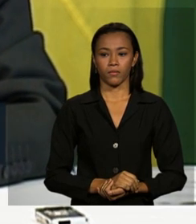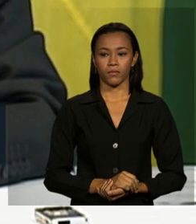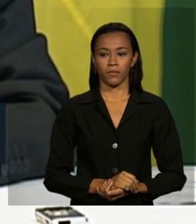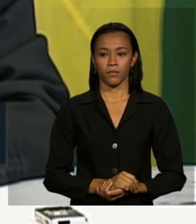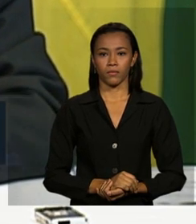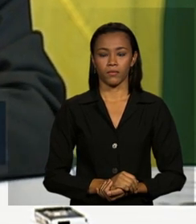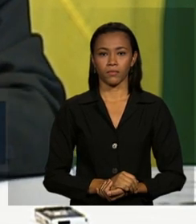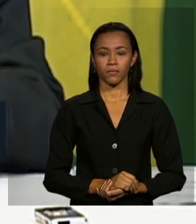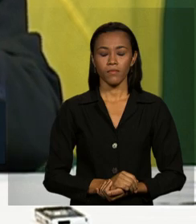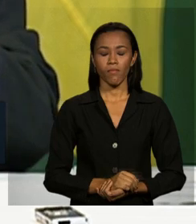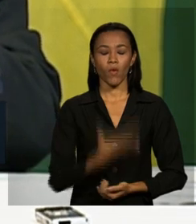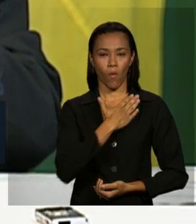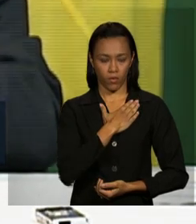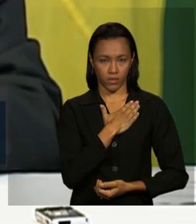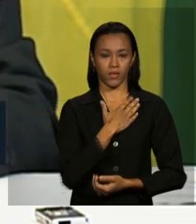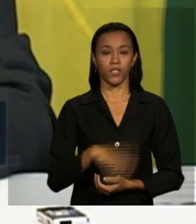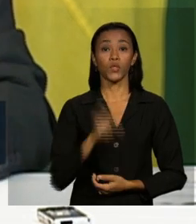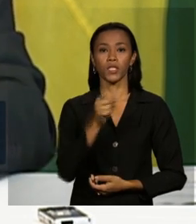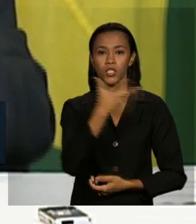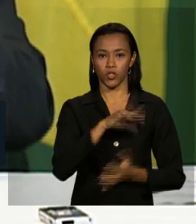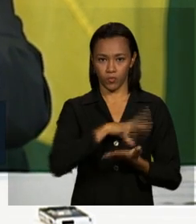pres eu gostaria de